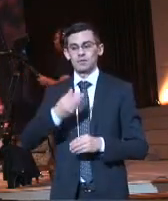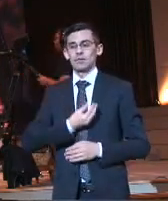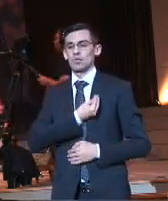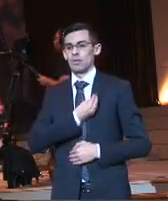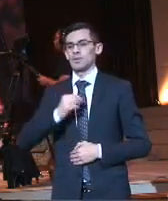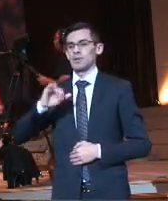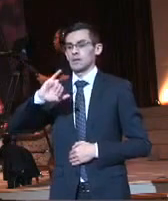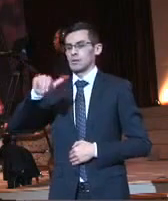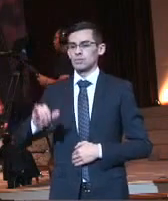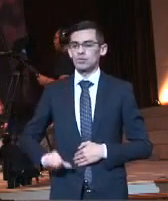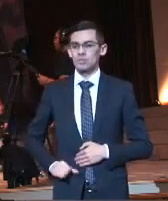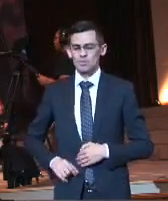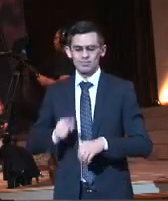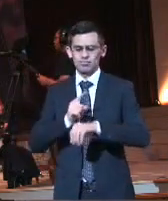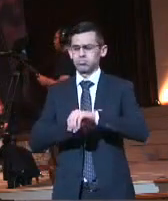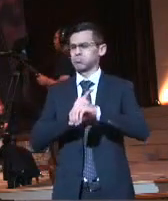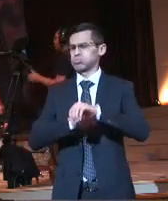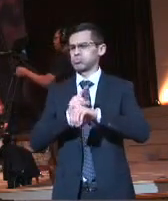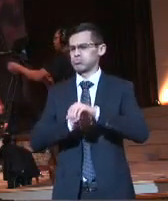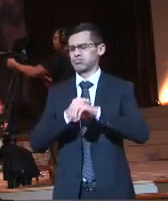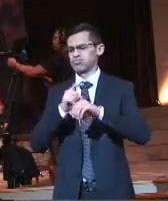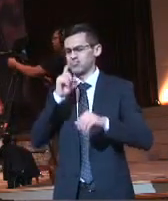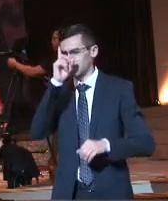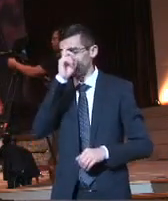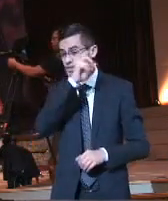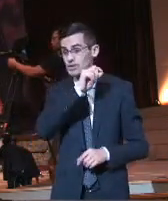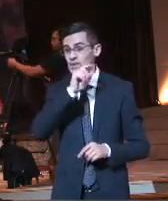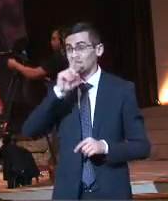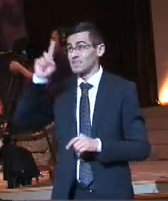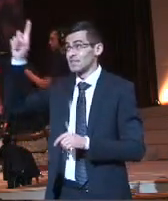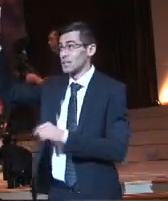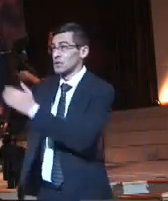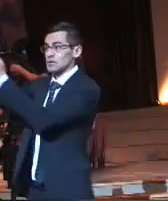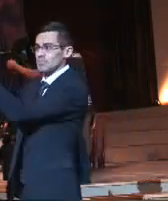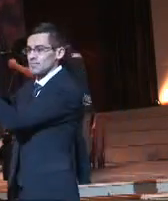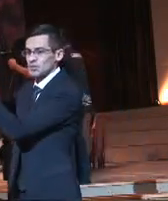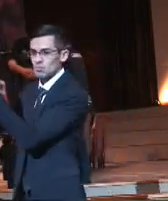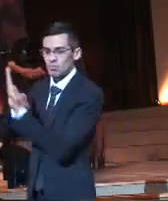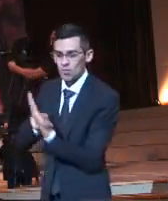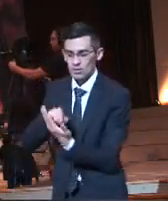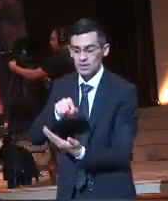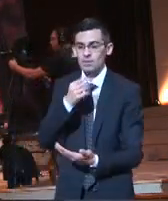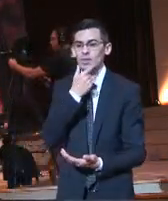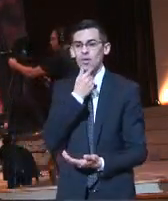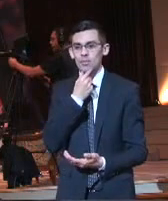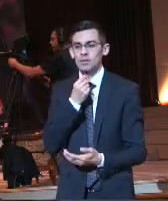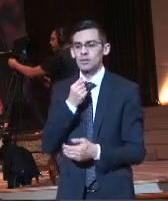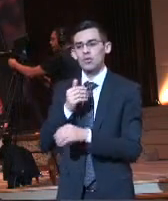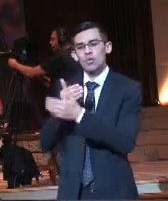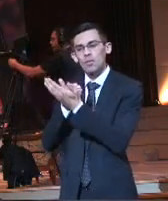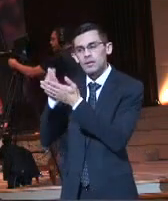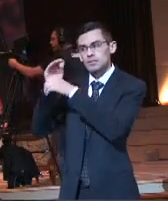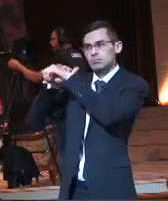Quando no meio de um redemoinho, Deus aparece a Jó e começa a conversar com